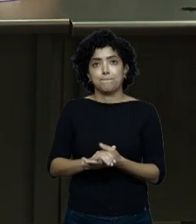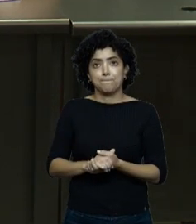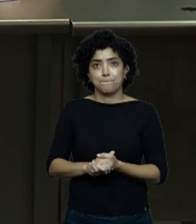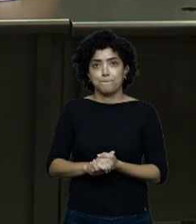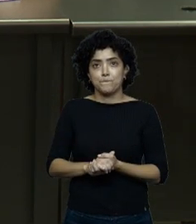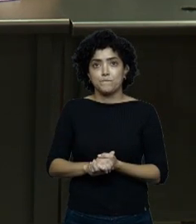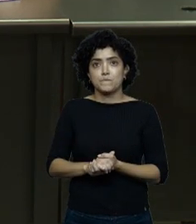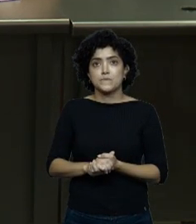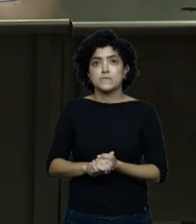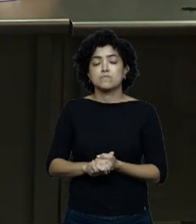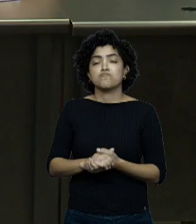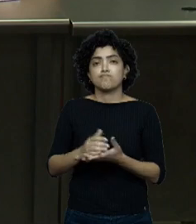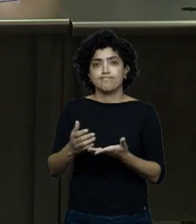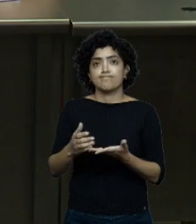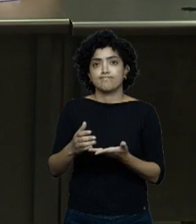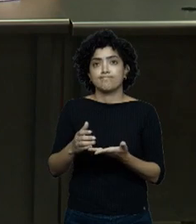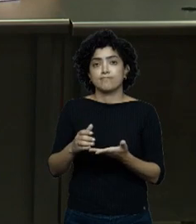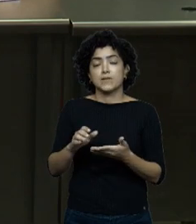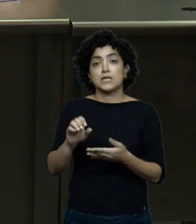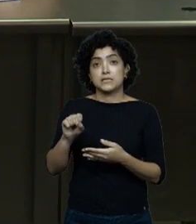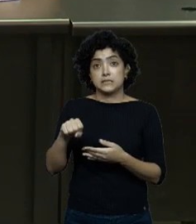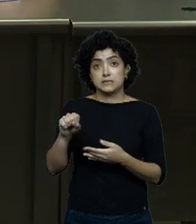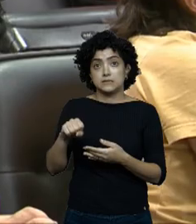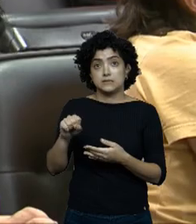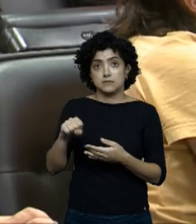sim com certeza